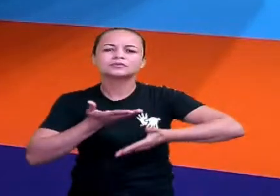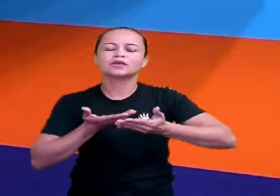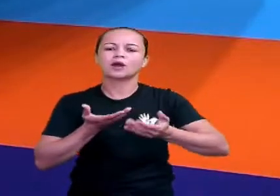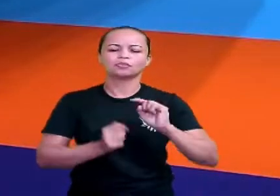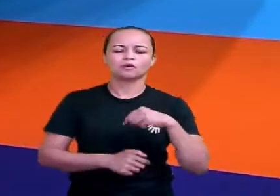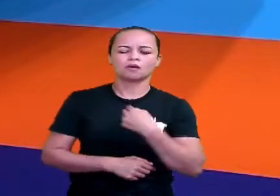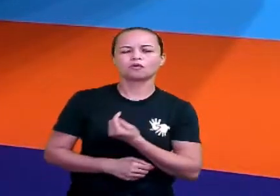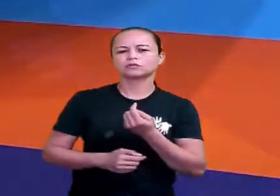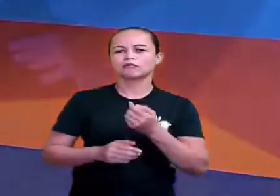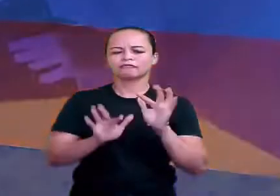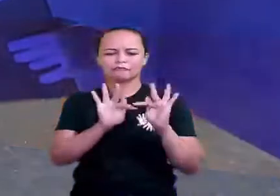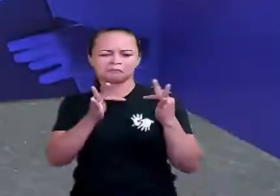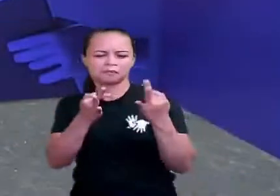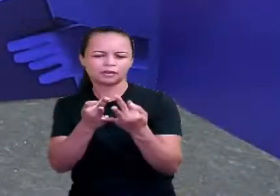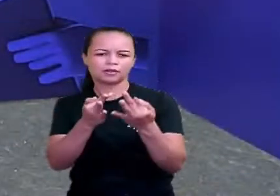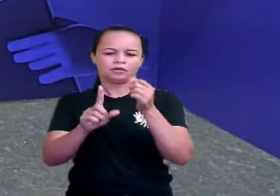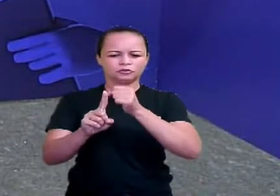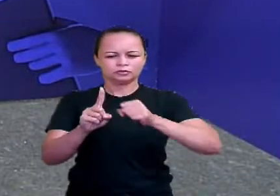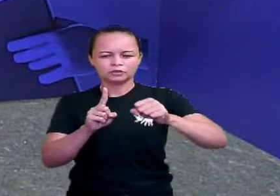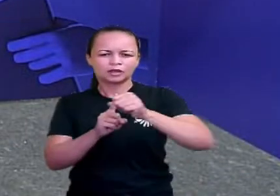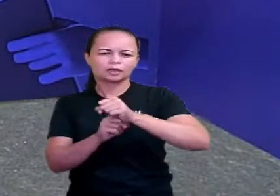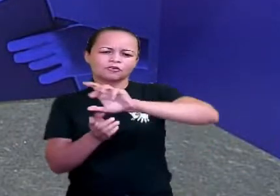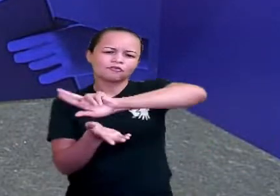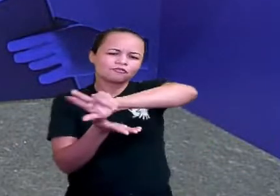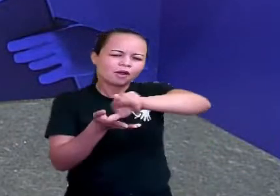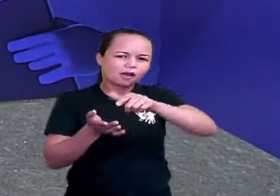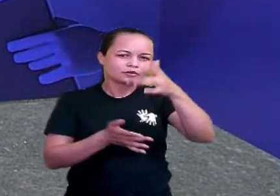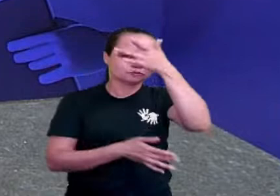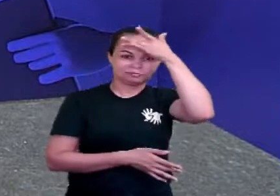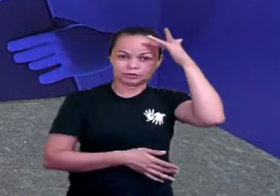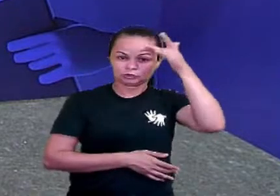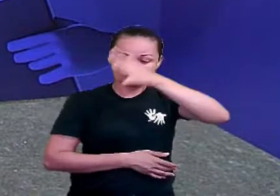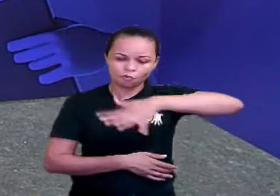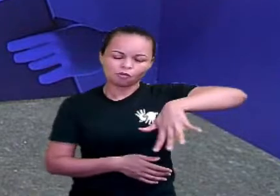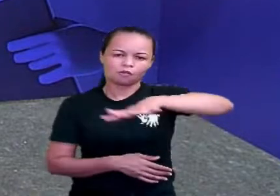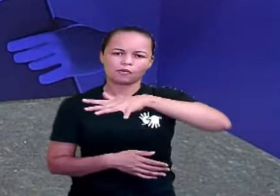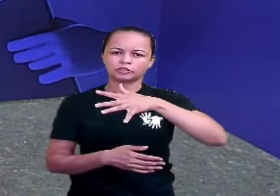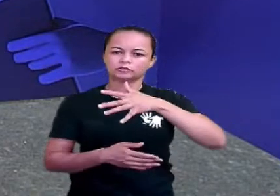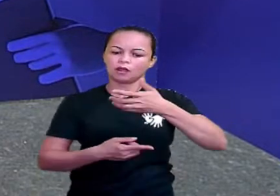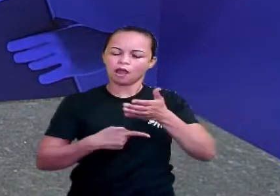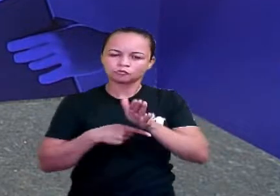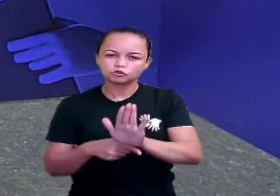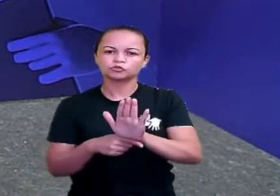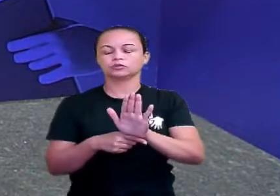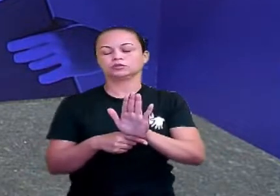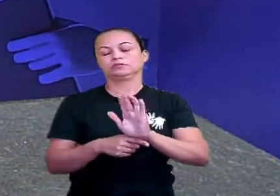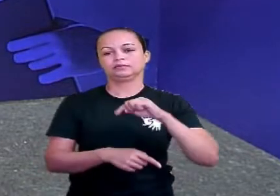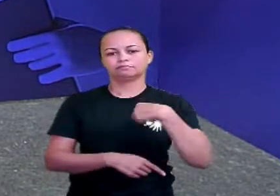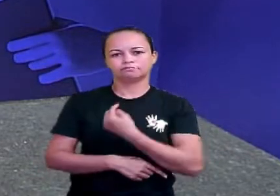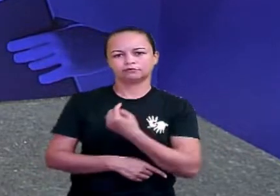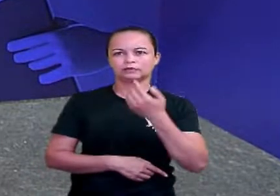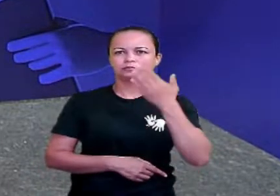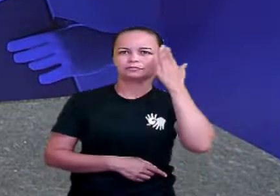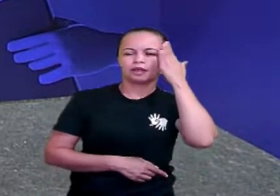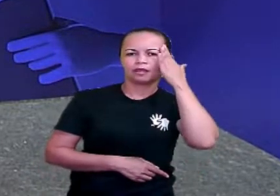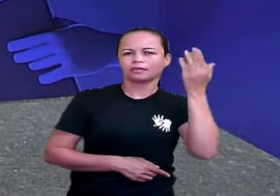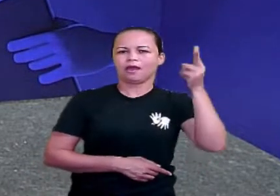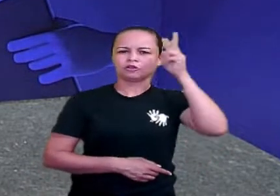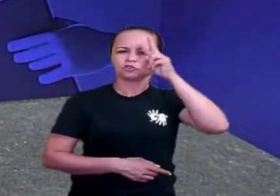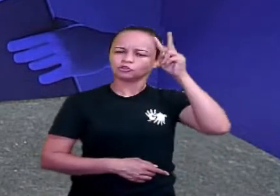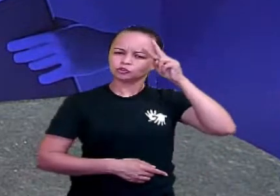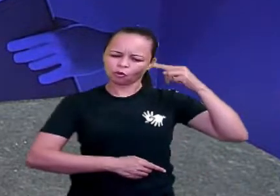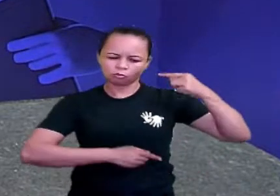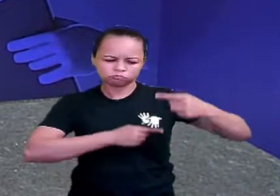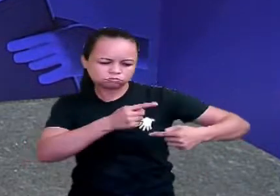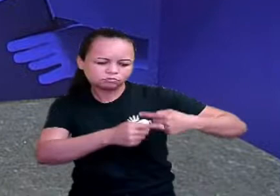em sociedade, com outras pessoas, contribui para que a gente forme a nossa história e a história das pessoas que